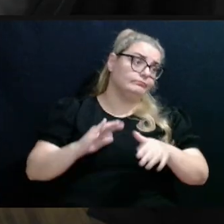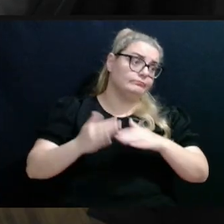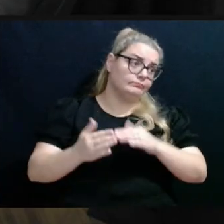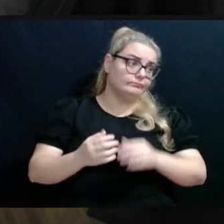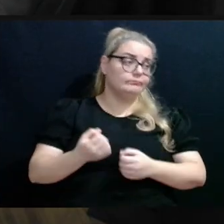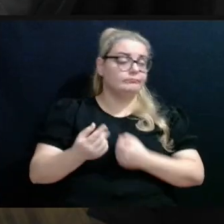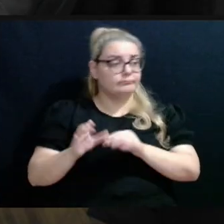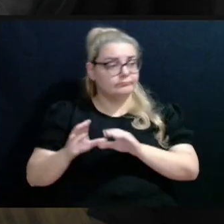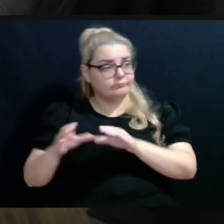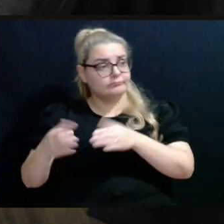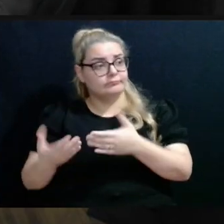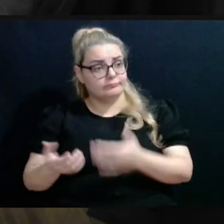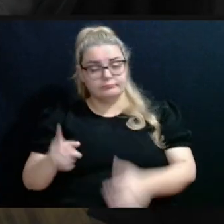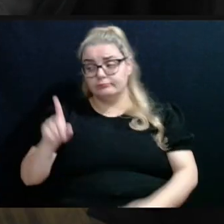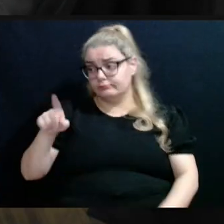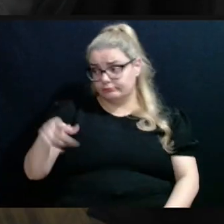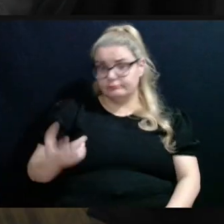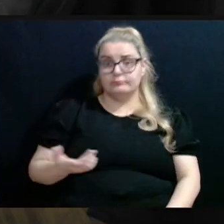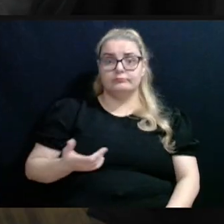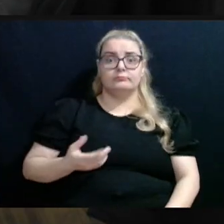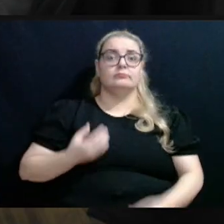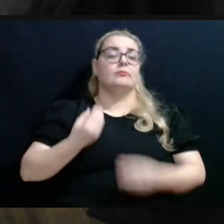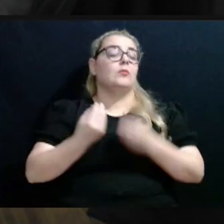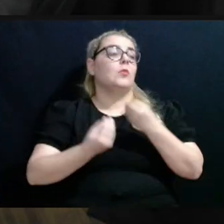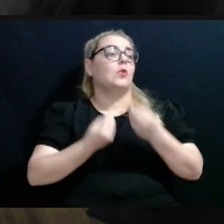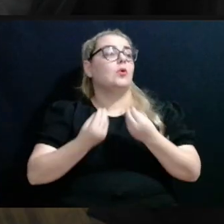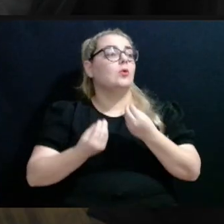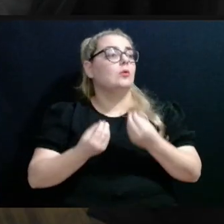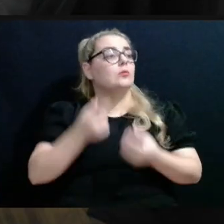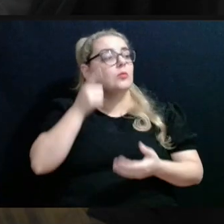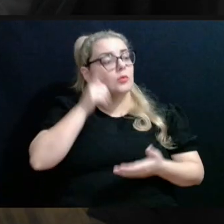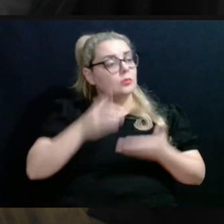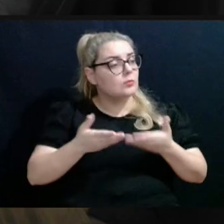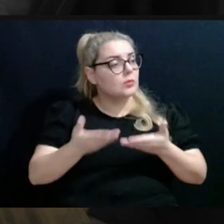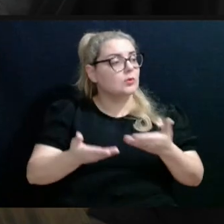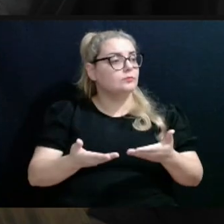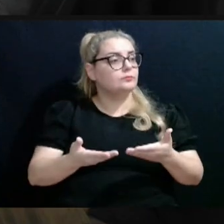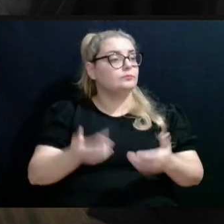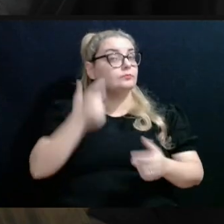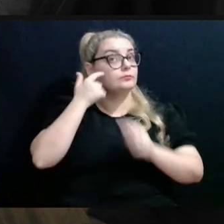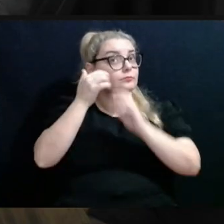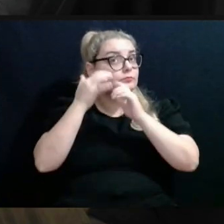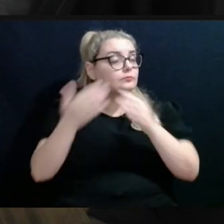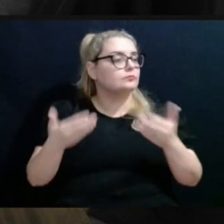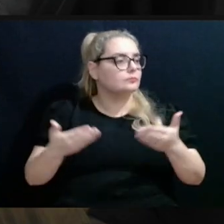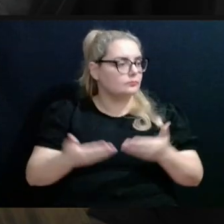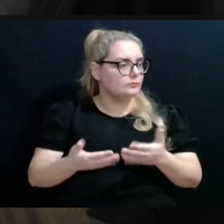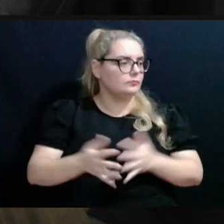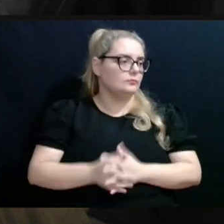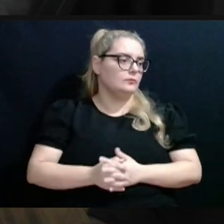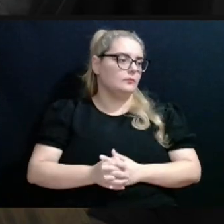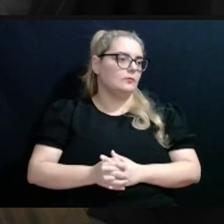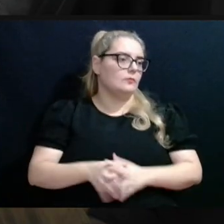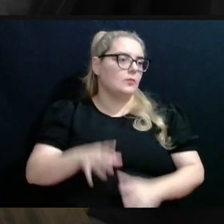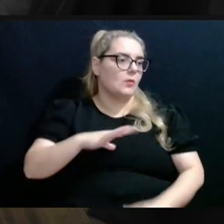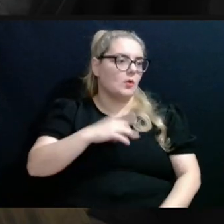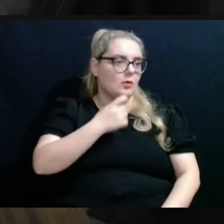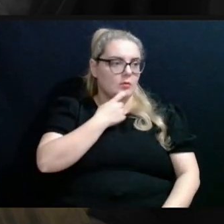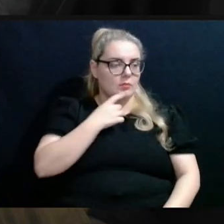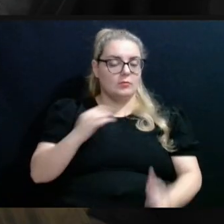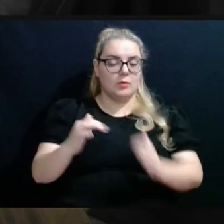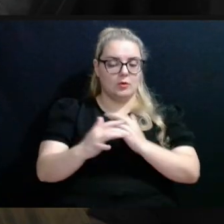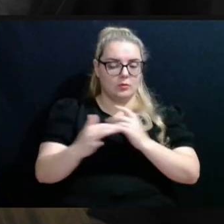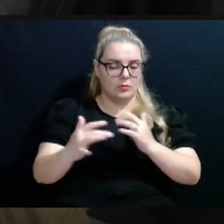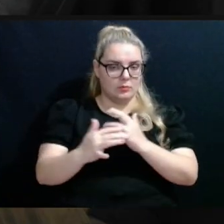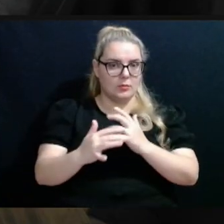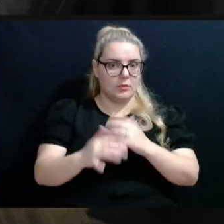comunidade. Como que o senhor acha que a gente consegue lidar com isso a partir de pensar hoje uma Campinas urbana,